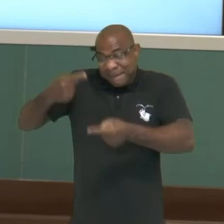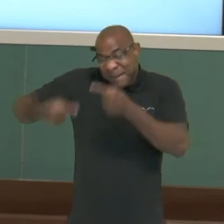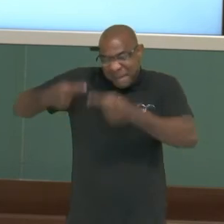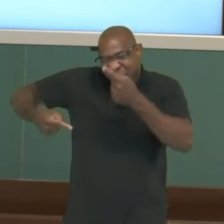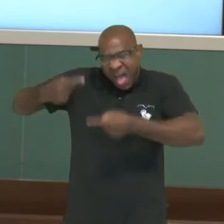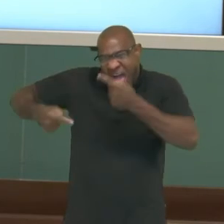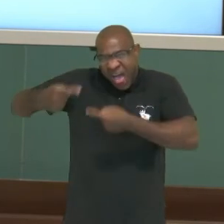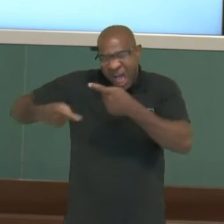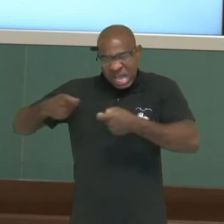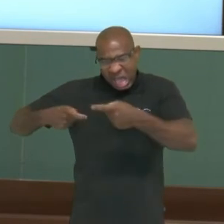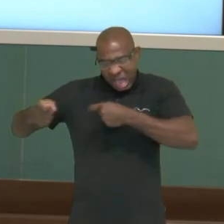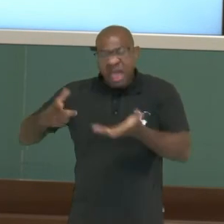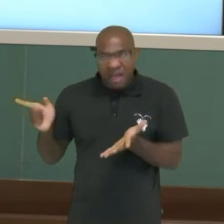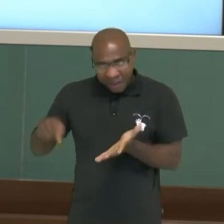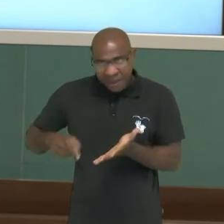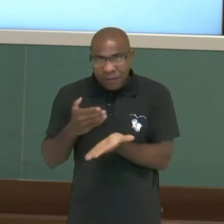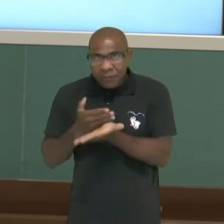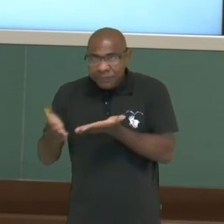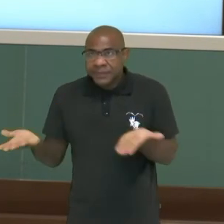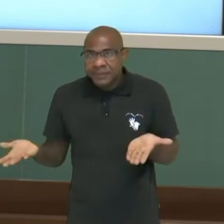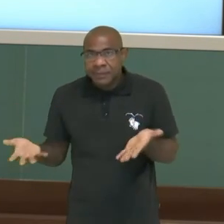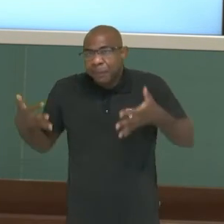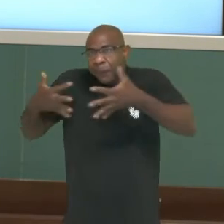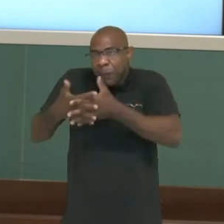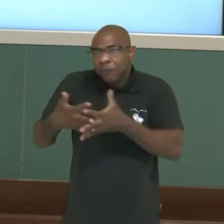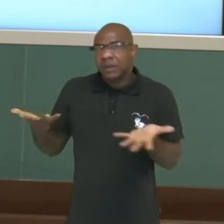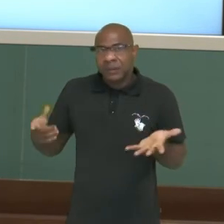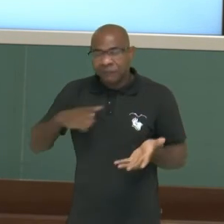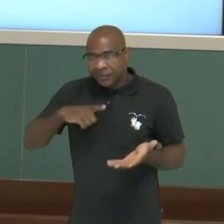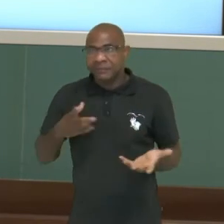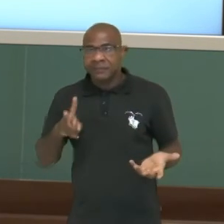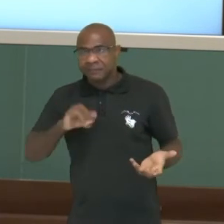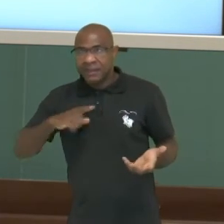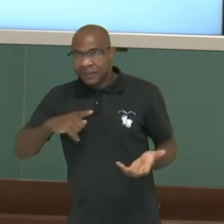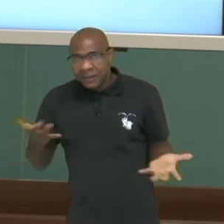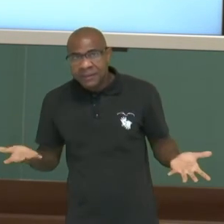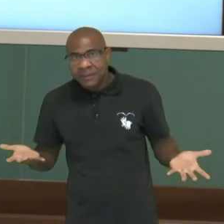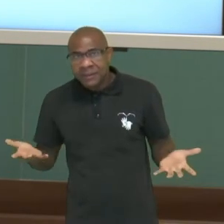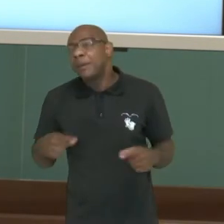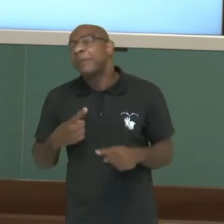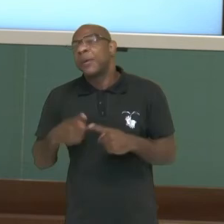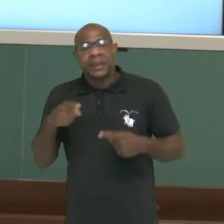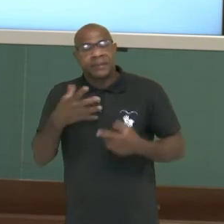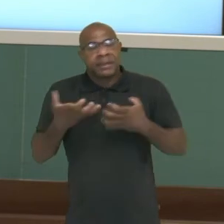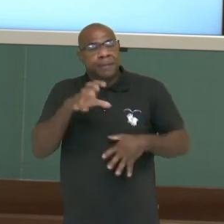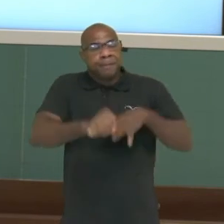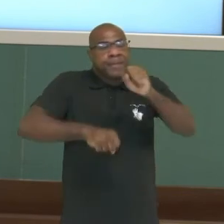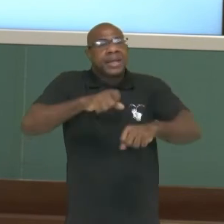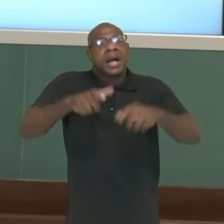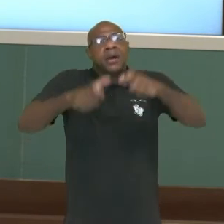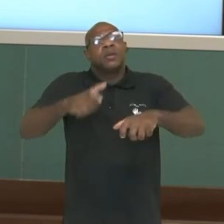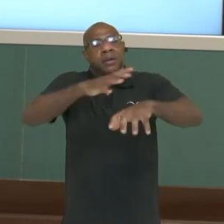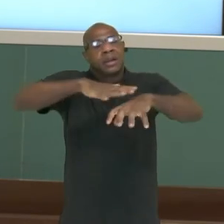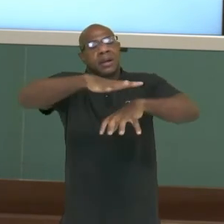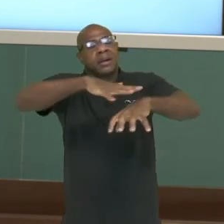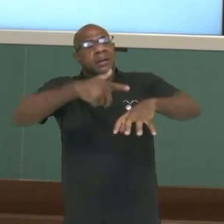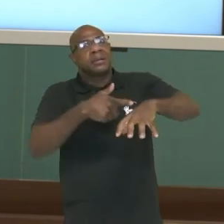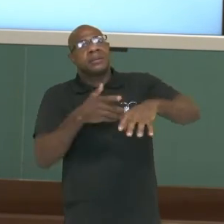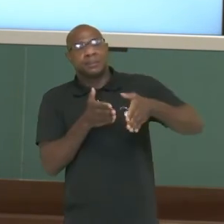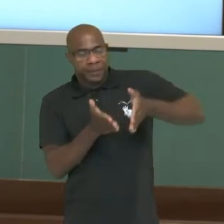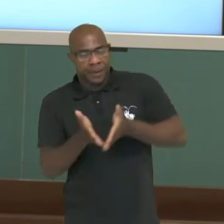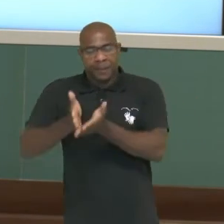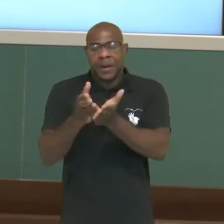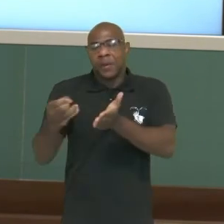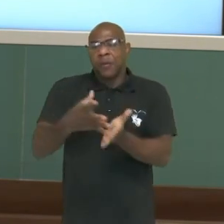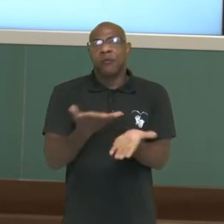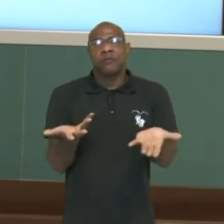querer dominar, então, essa região. E isso poderá ocasionar, então, conflitos, ok? Vamos ver aqui,